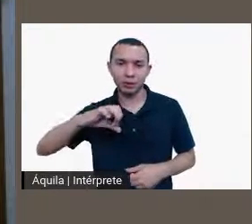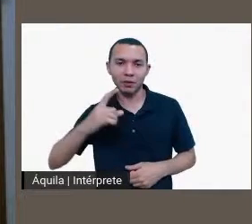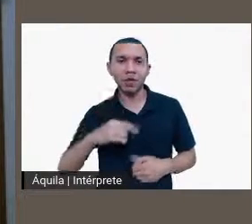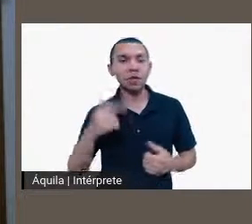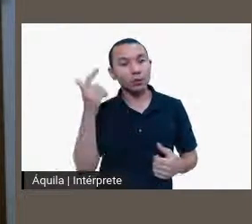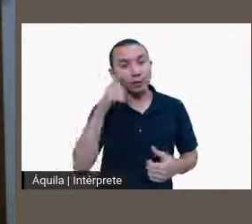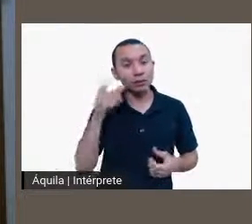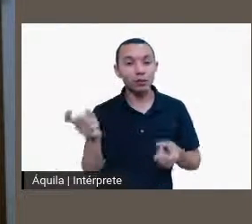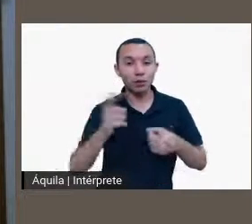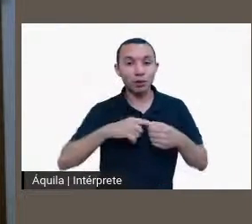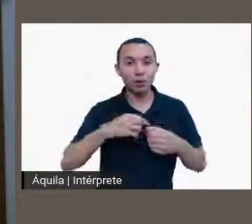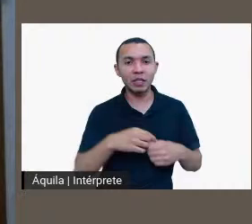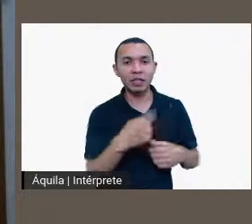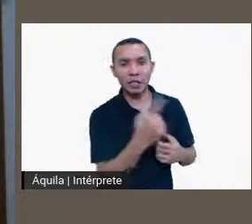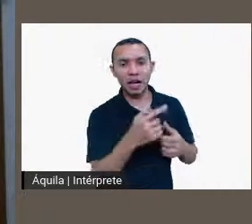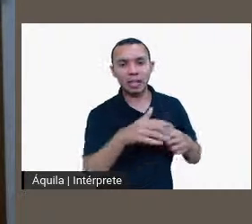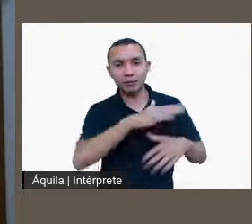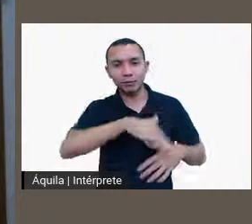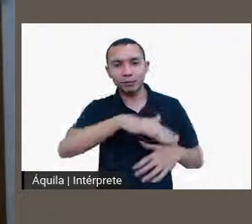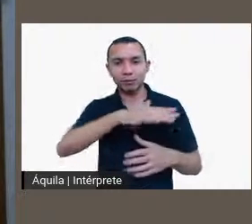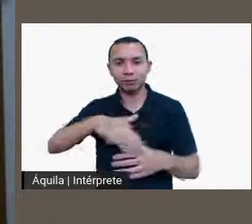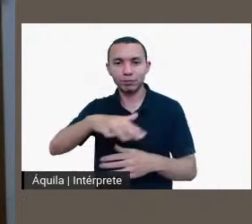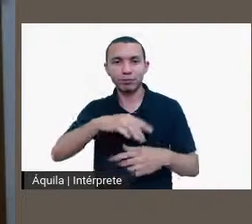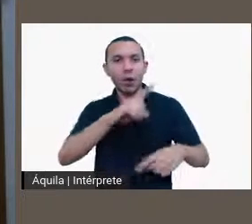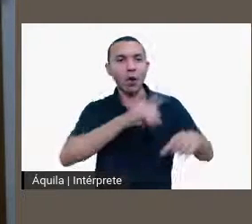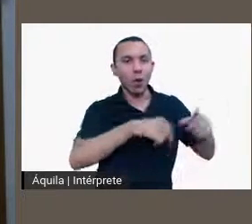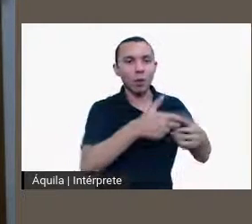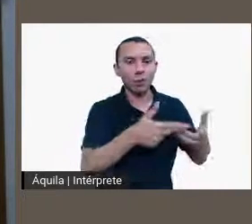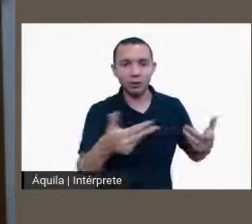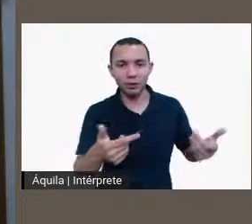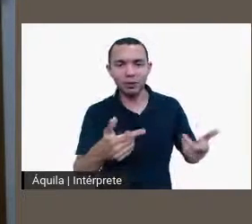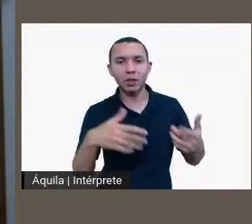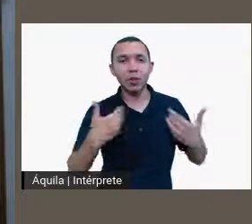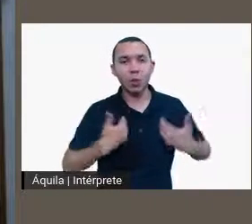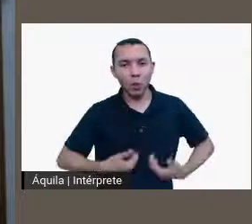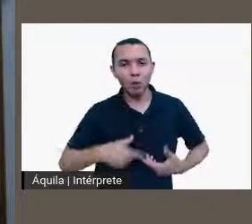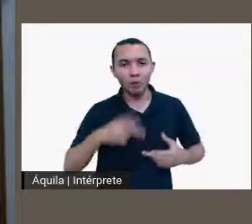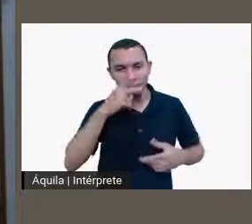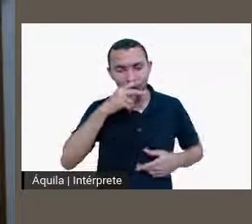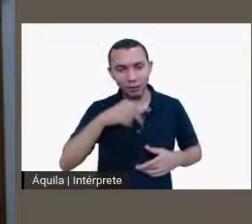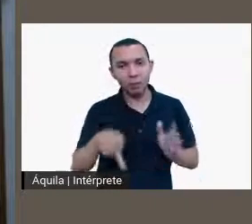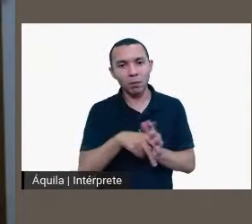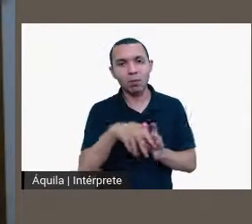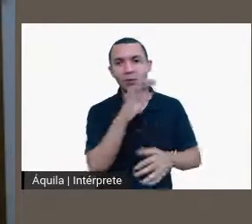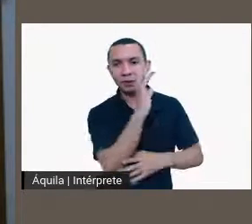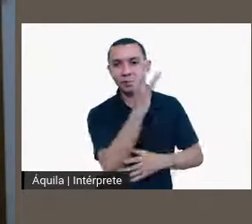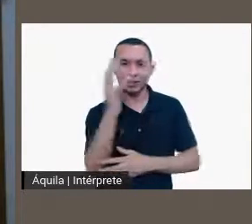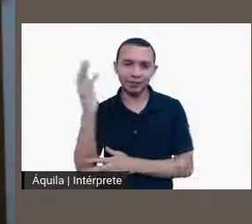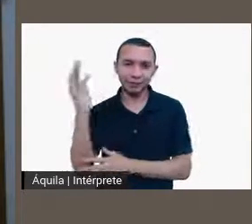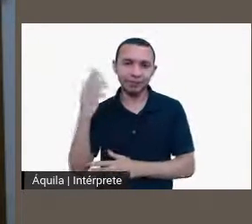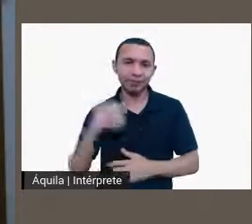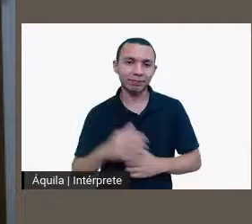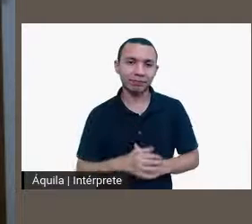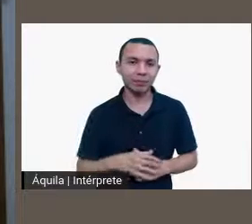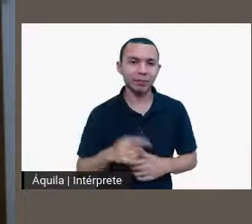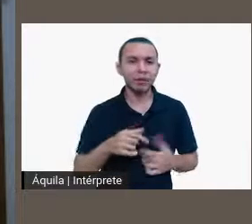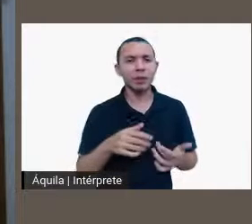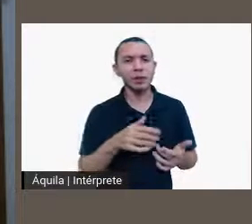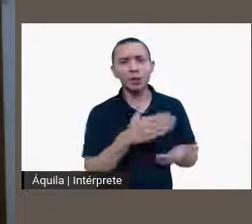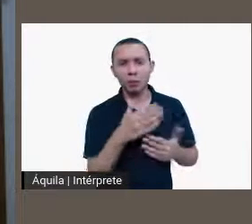gradual de cada espaço, objeto e mesmo corpo pela natureza. Processo de toda a ruína,